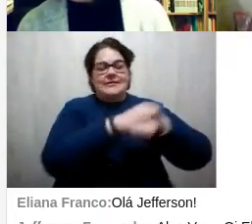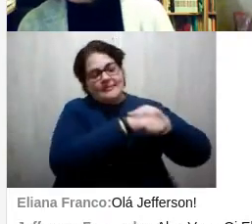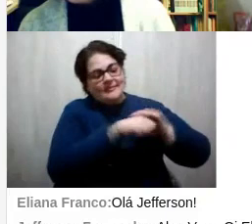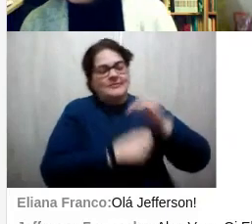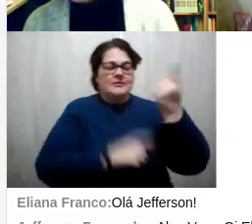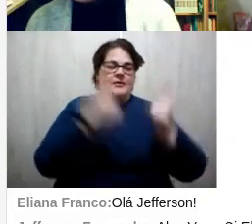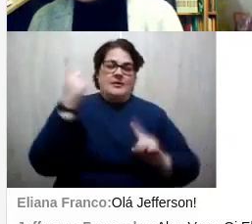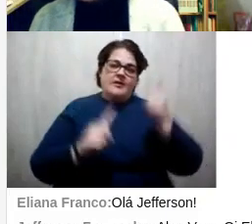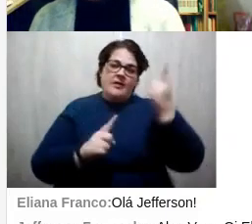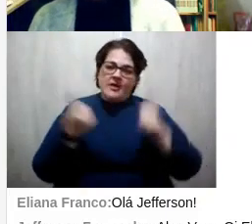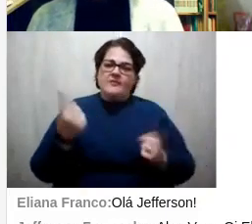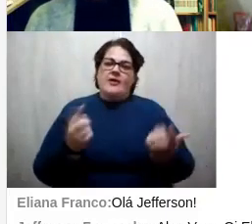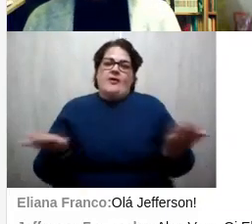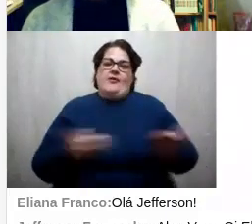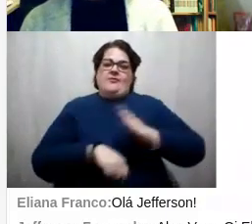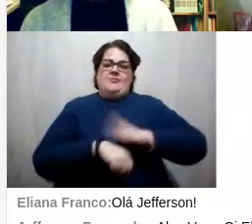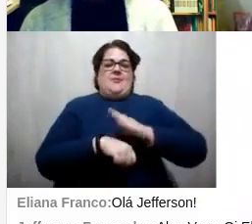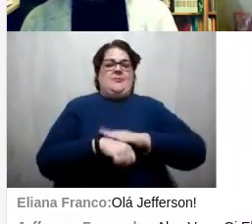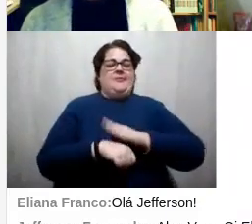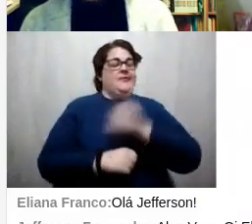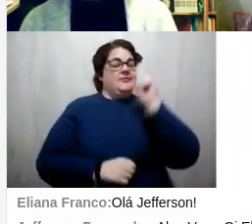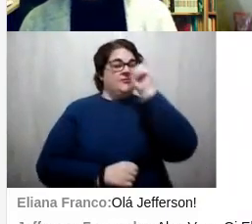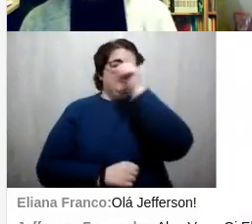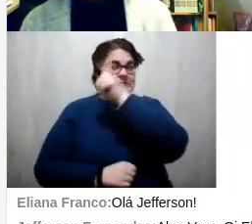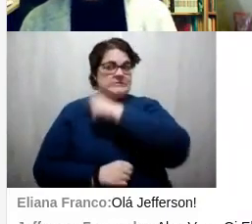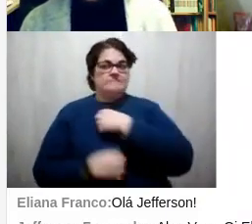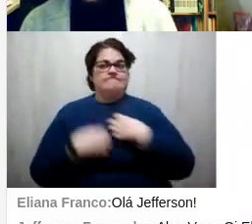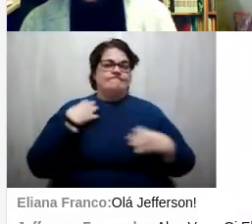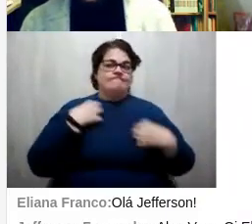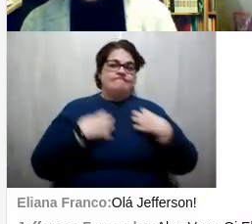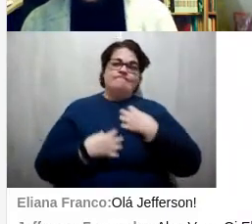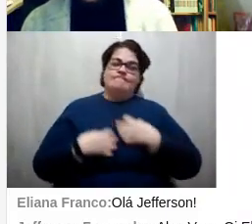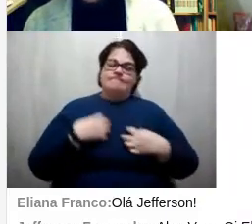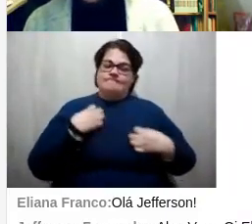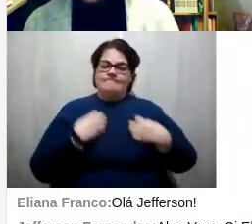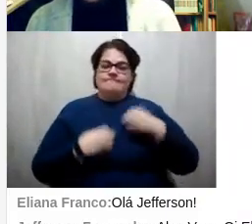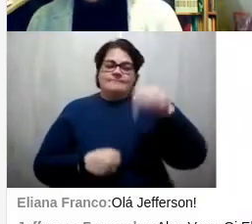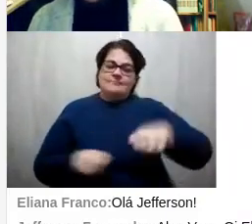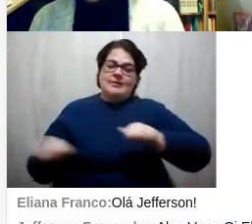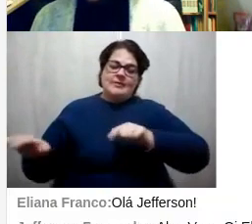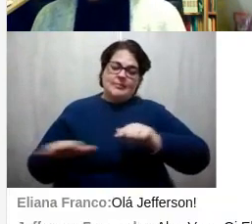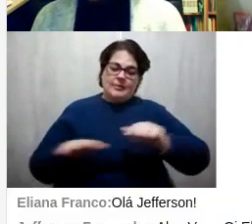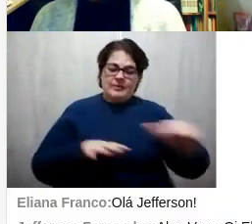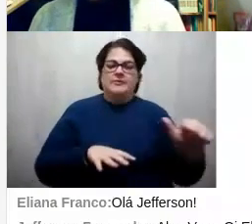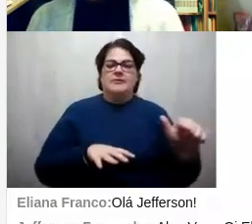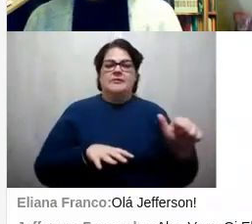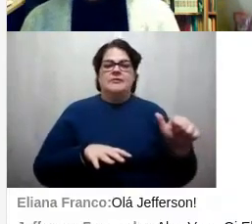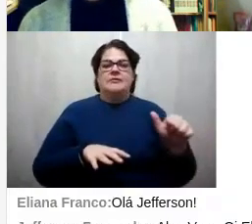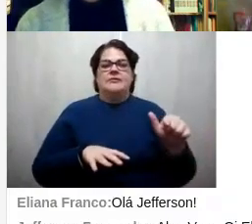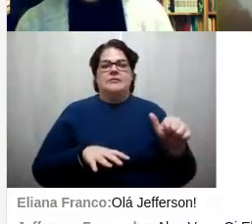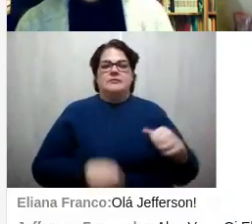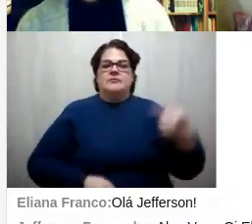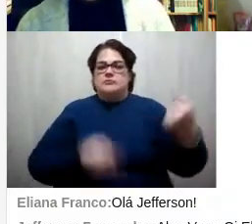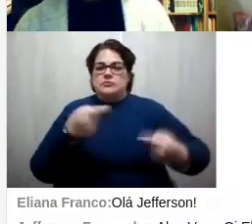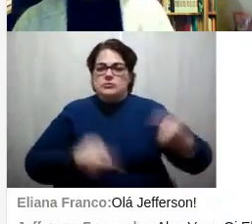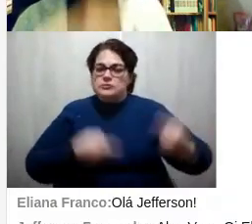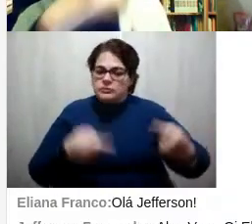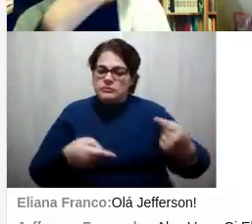né? Nesse momento que está sendo tão difícil. Então, ao longo dessa semana, a gente discutiu